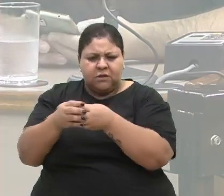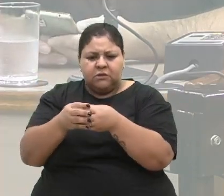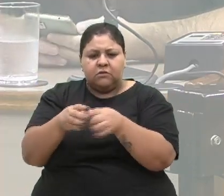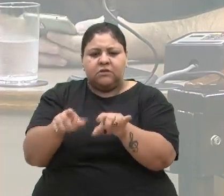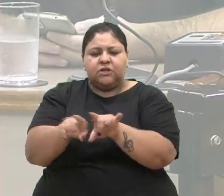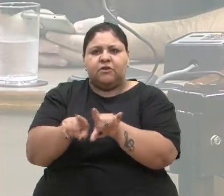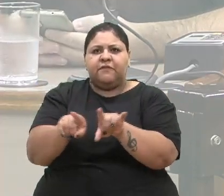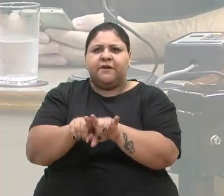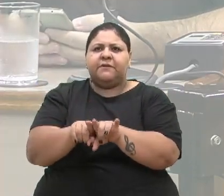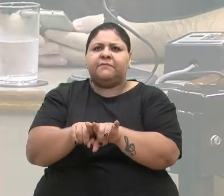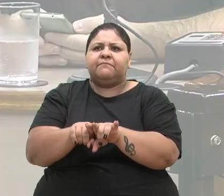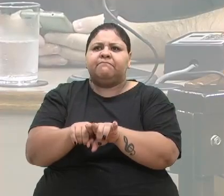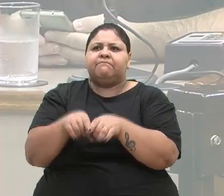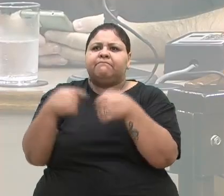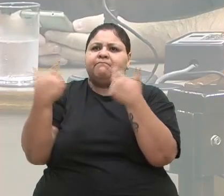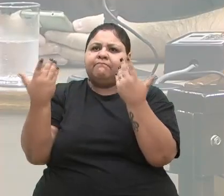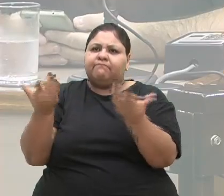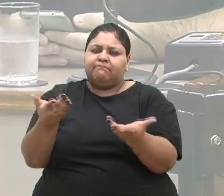turmas. Então fica aqui